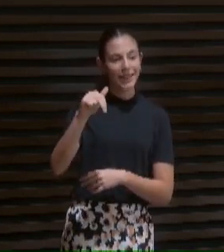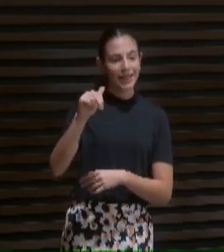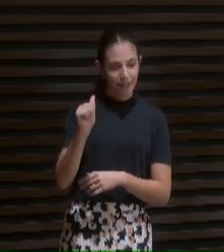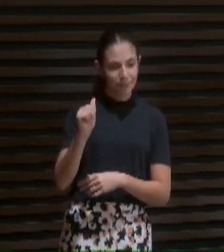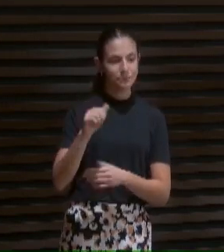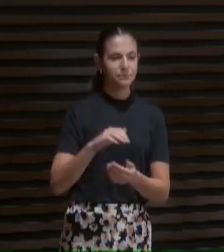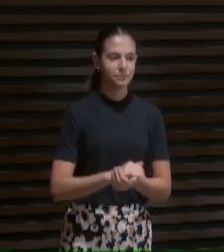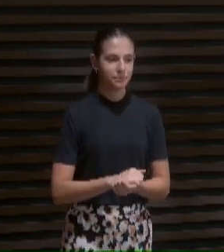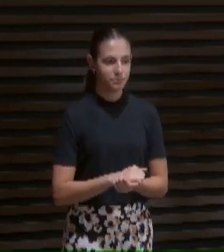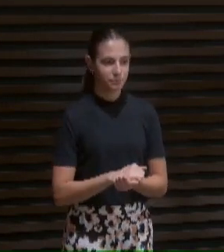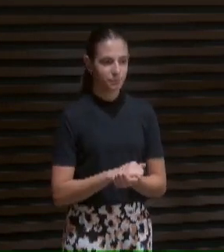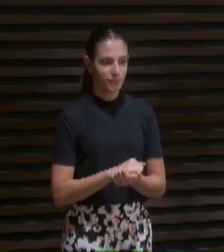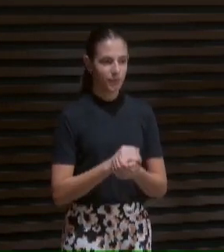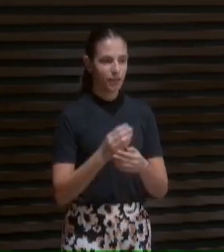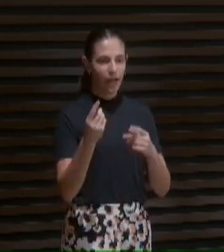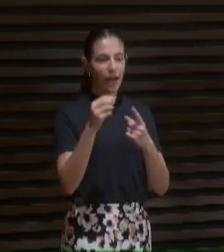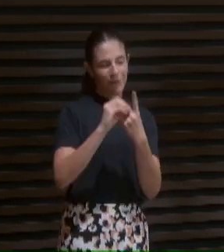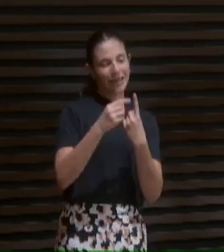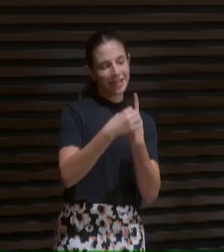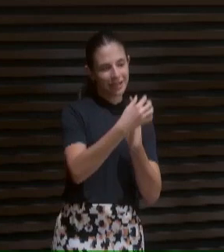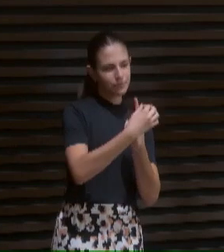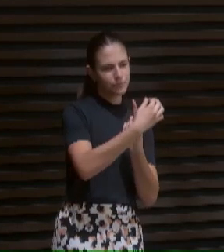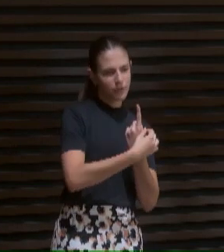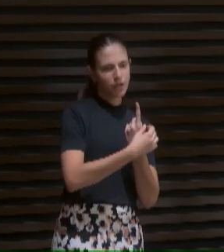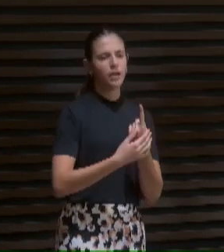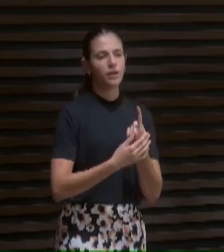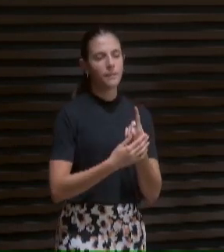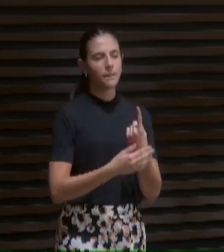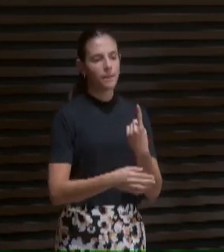Como é que se chama a banana